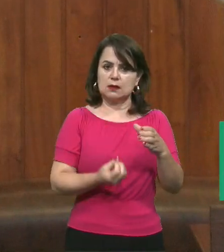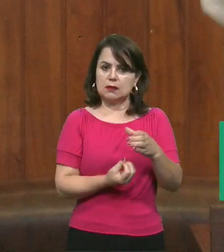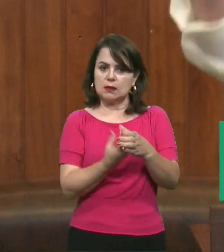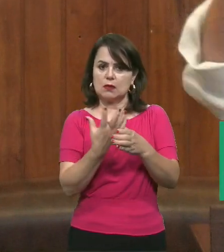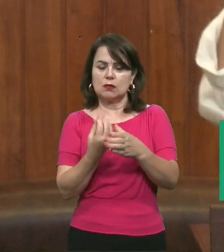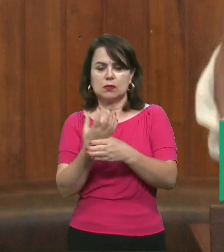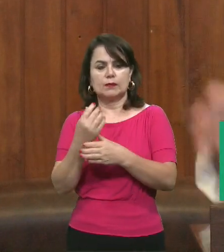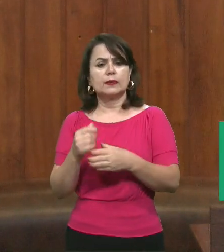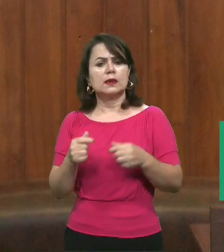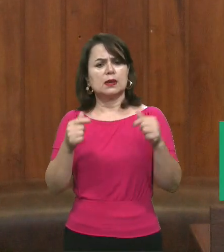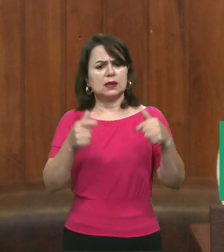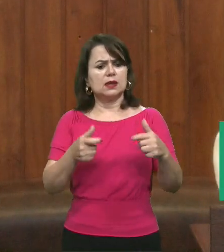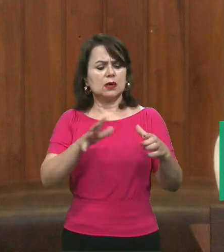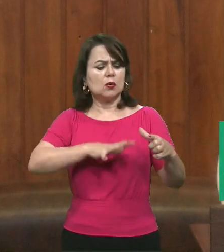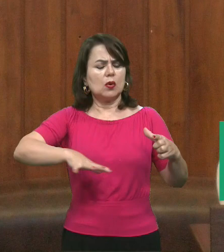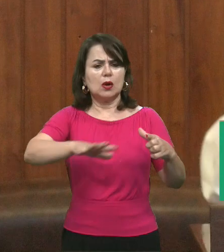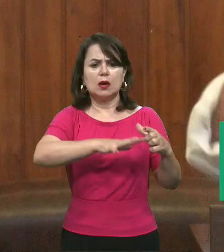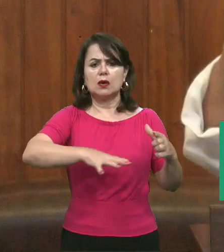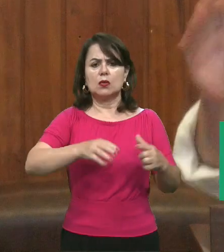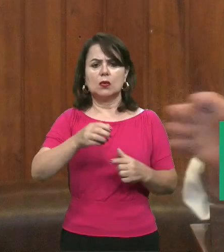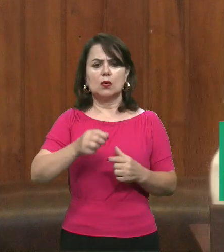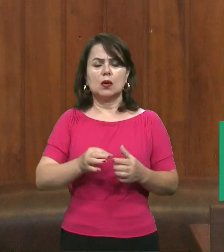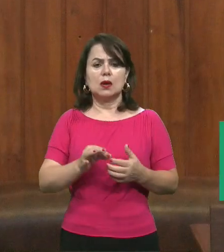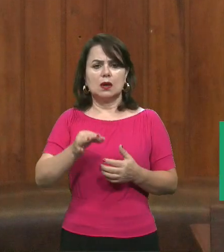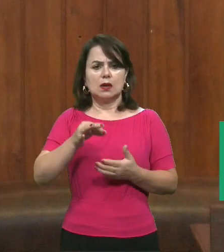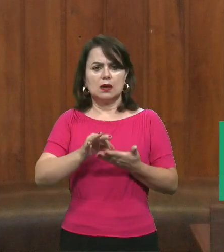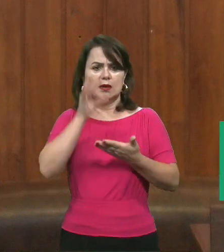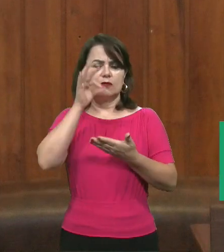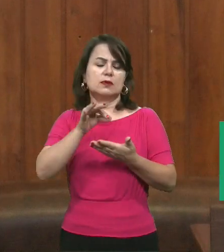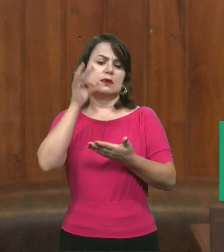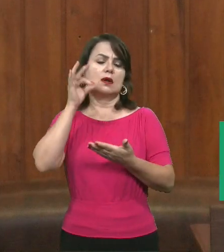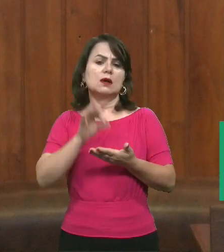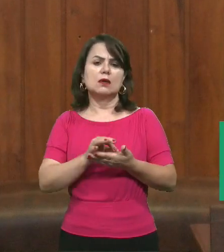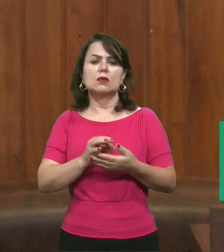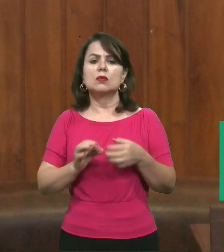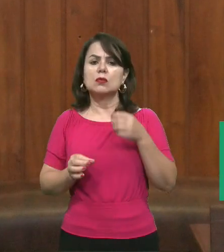Alto Cafezal, etc., Pereirinha, Bento de Abreu, etc.